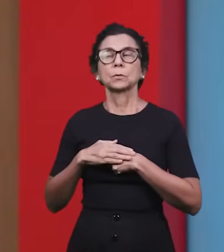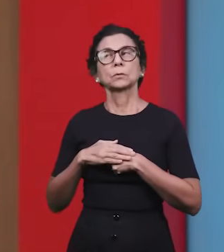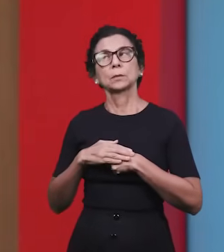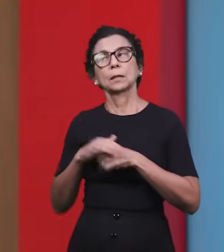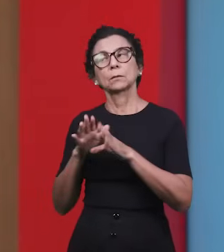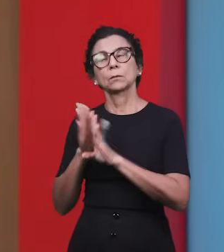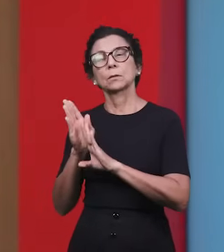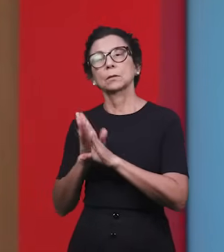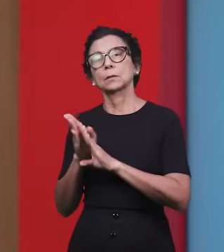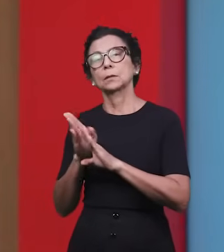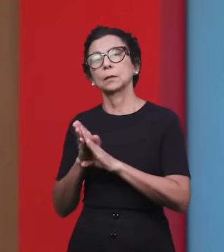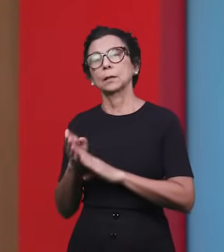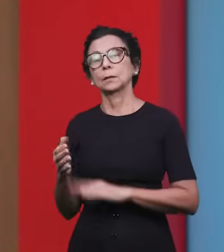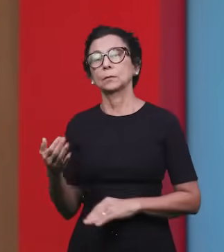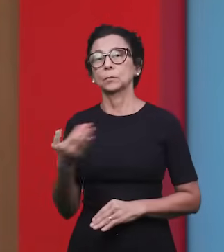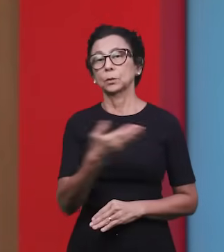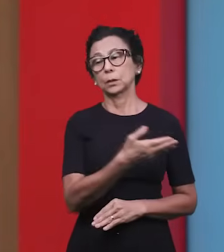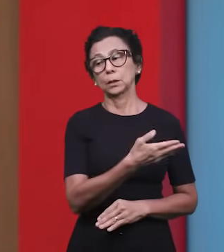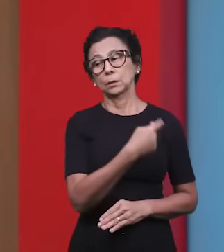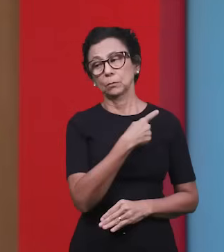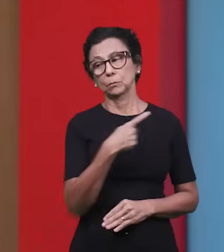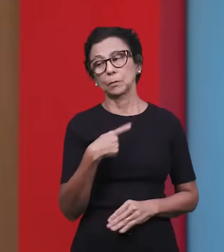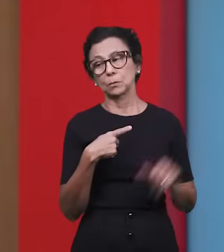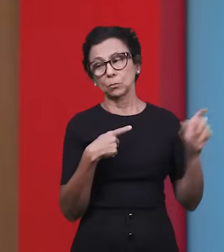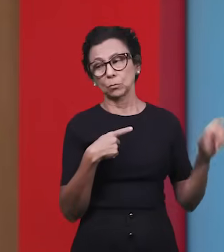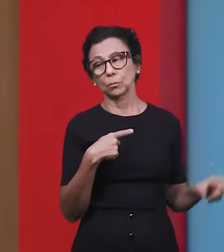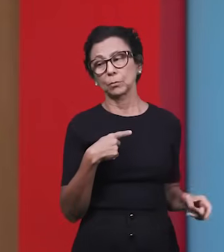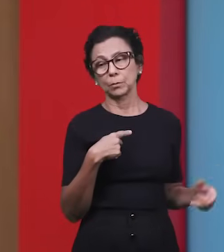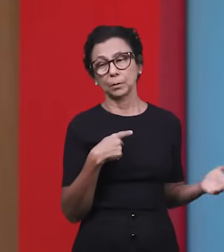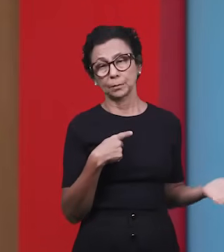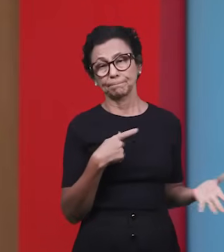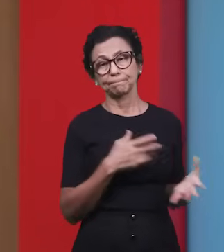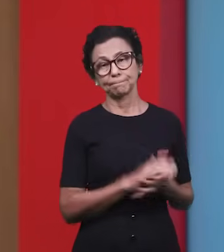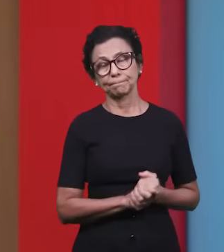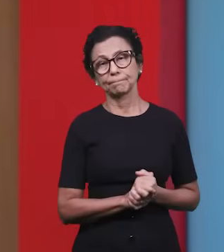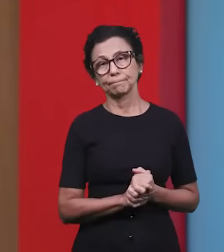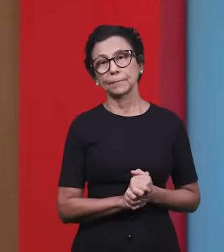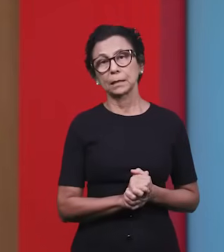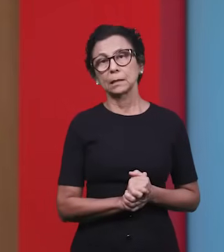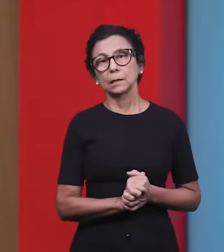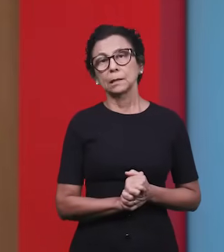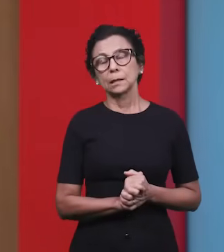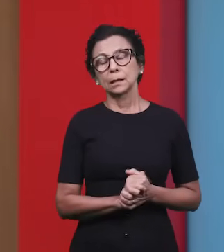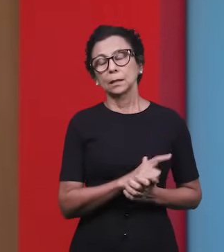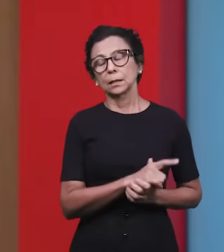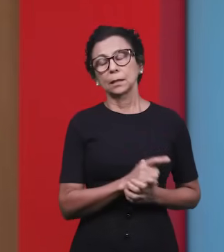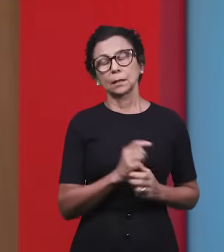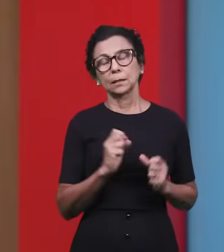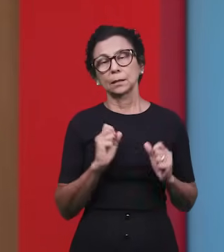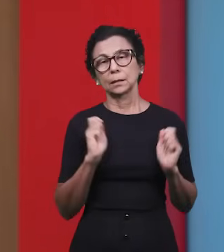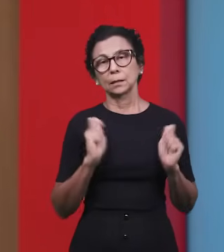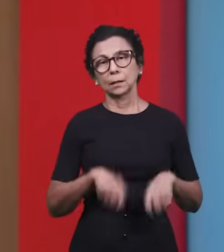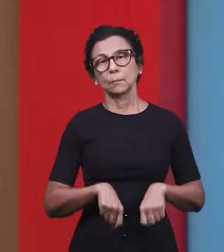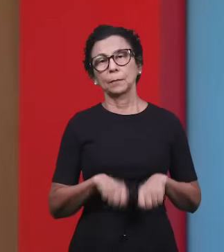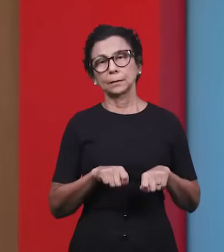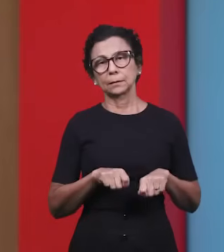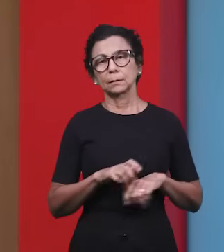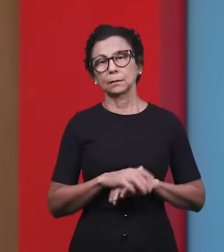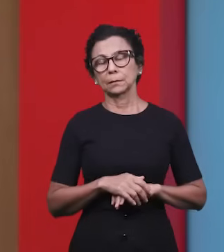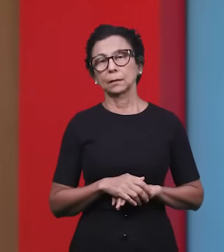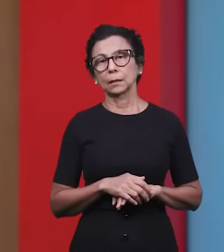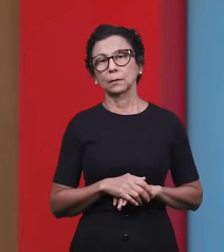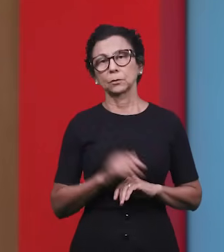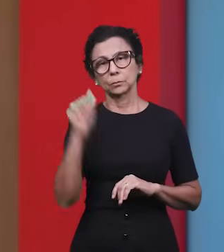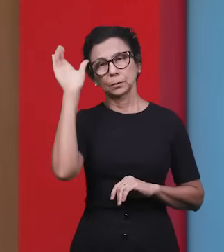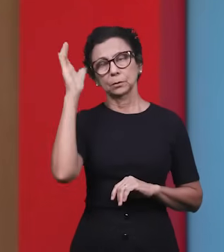resultado melhor, porque aí já entra, né, o corpo na ação o corpo que eu digo é a igreja, né? E o